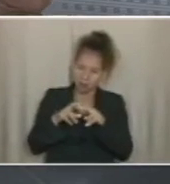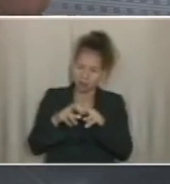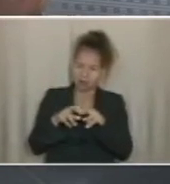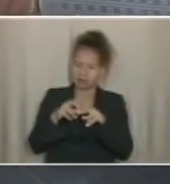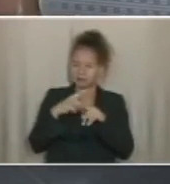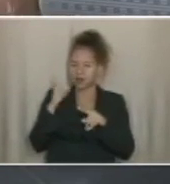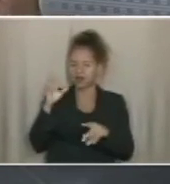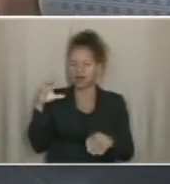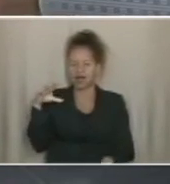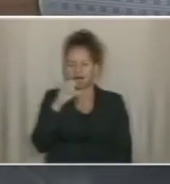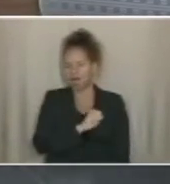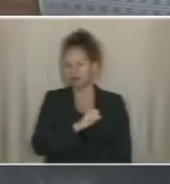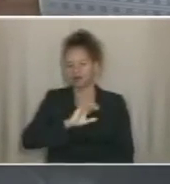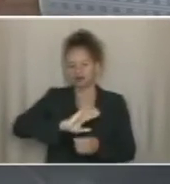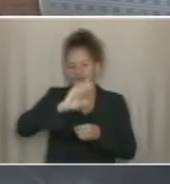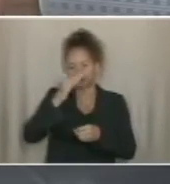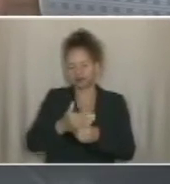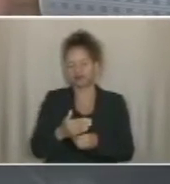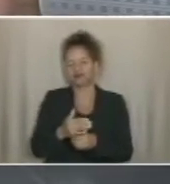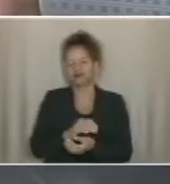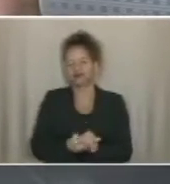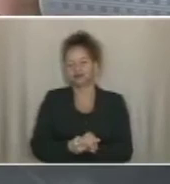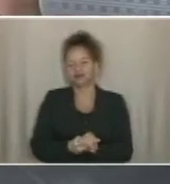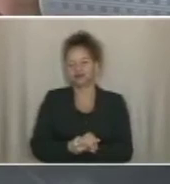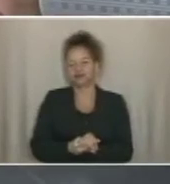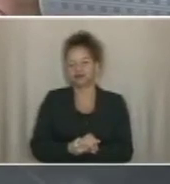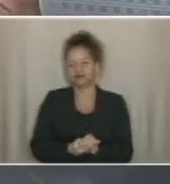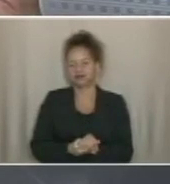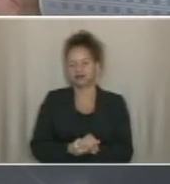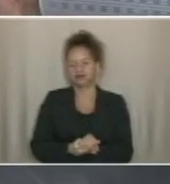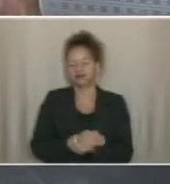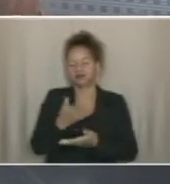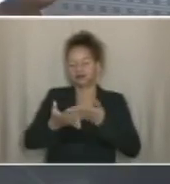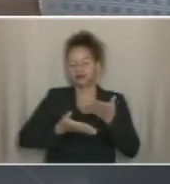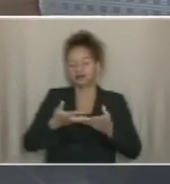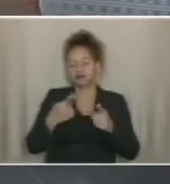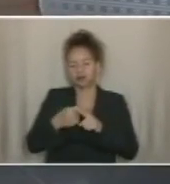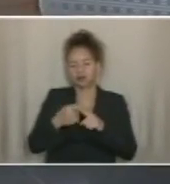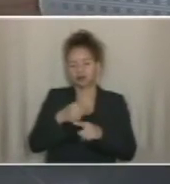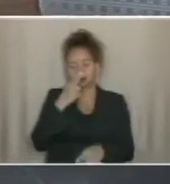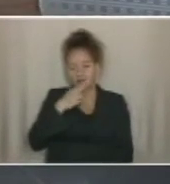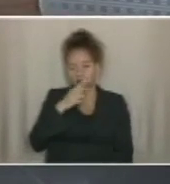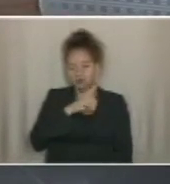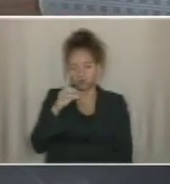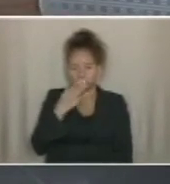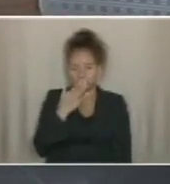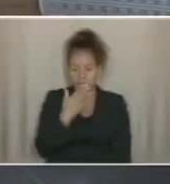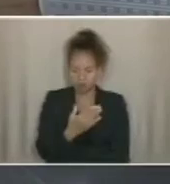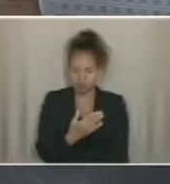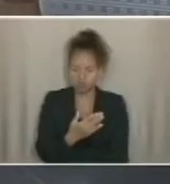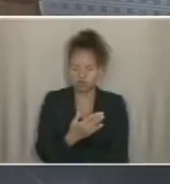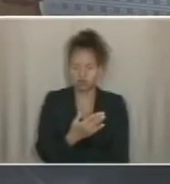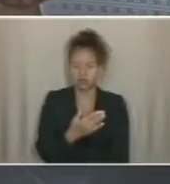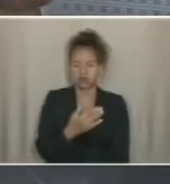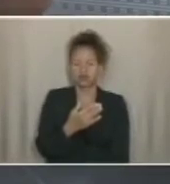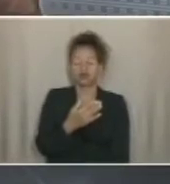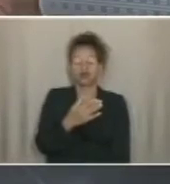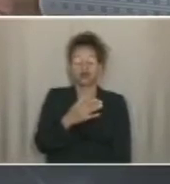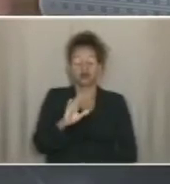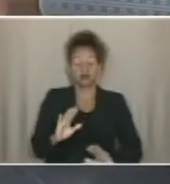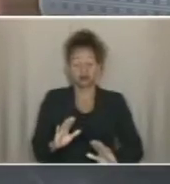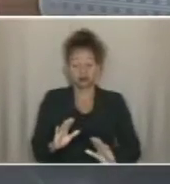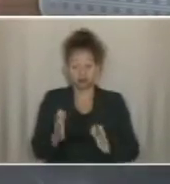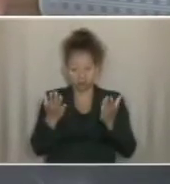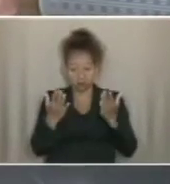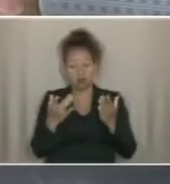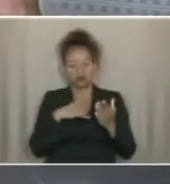mais rápido da história da Câmara de Vereadores a ser atendido, porque no mesmo dia que a gente vai pedir, na mesma sessão, ele